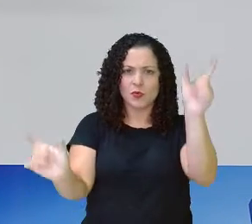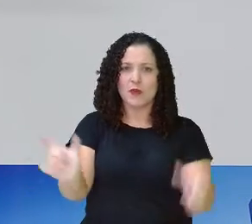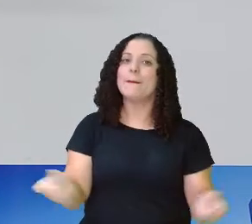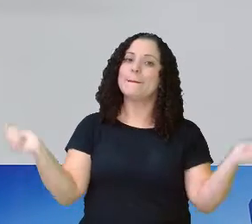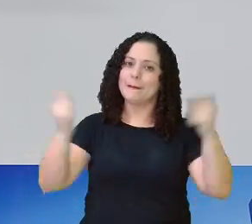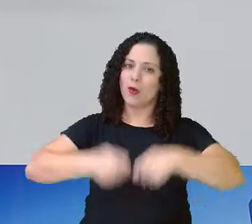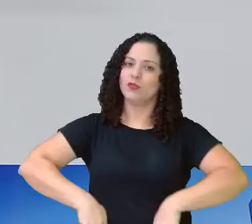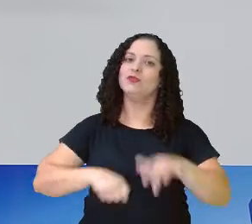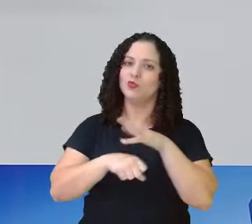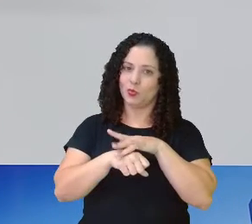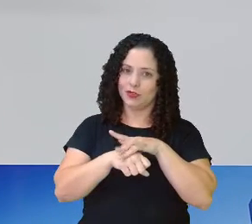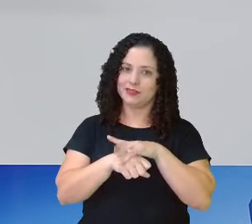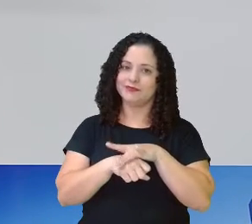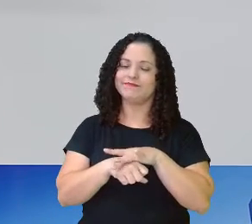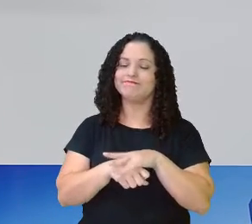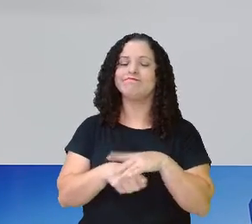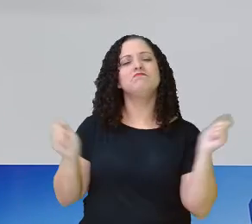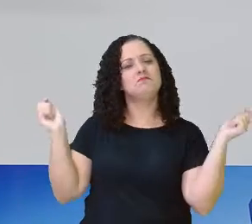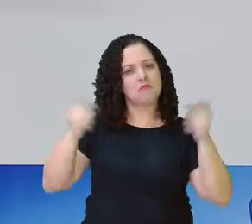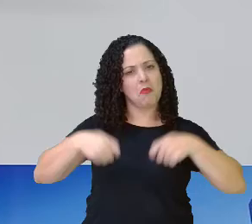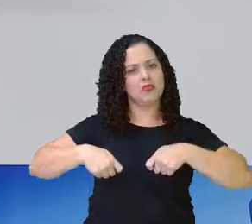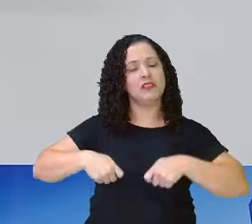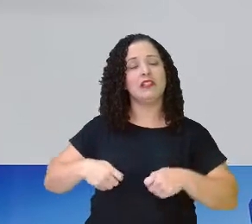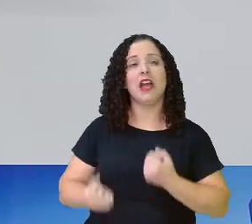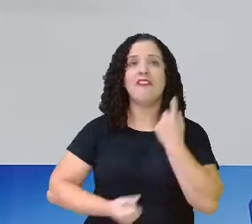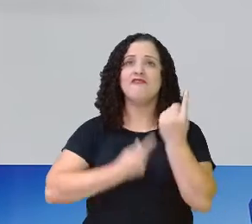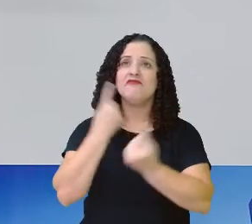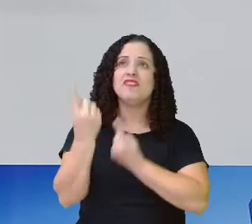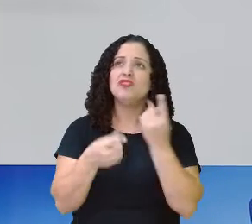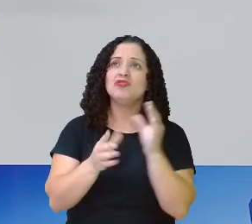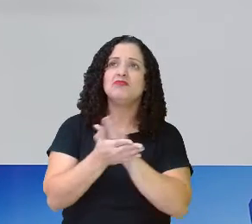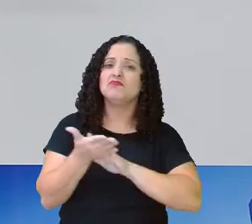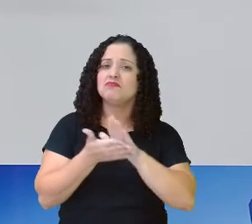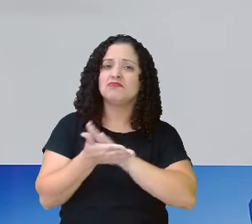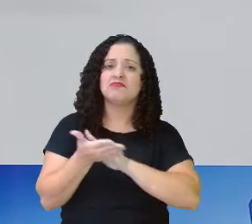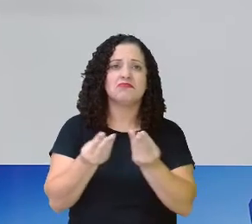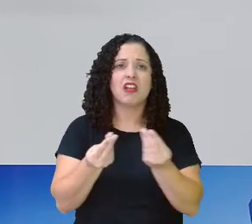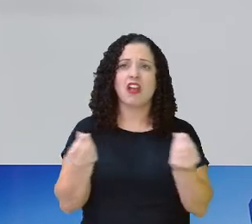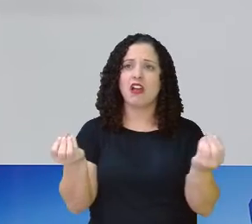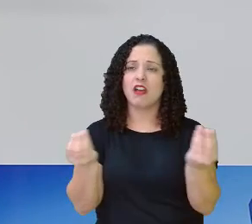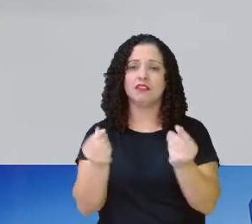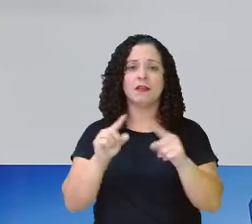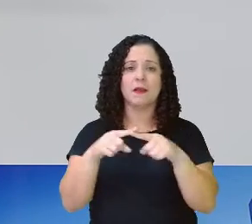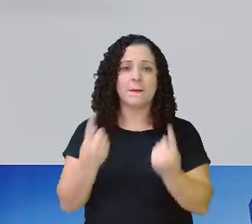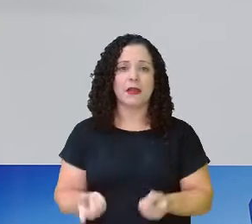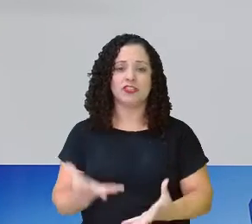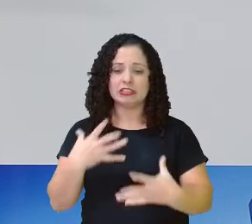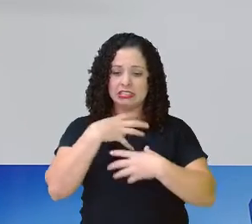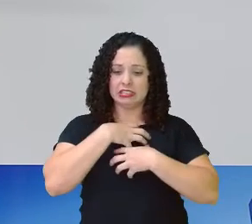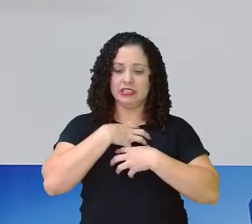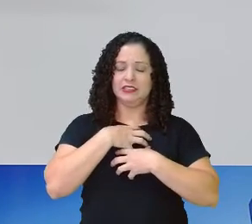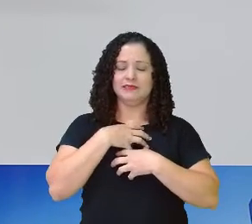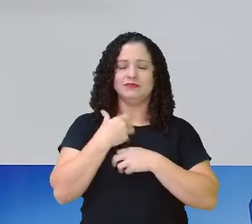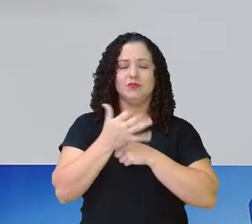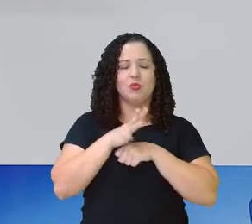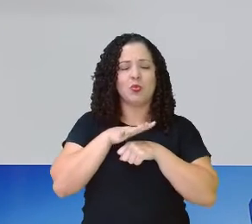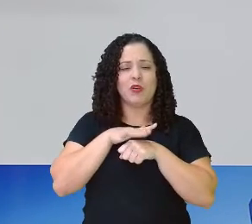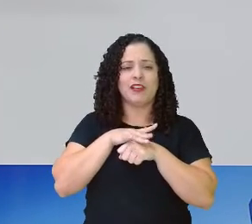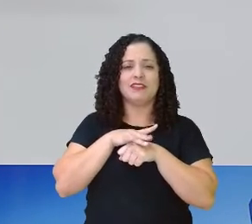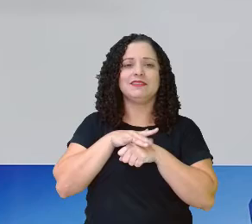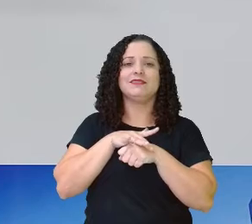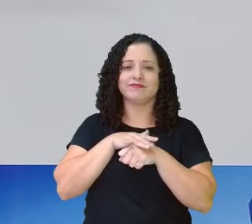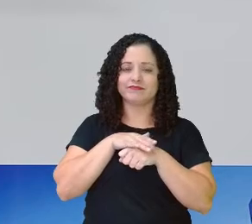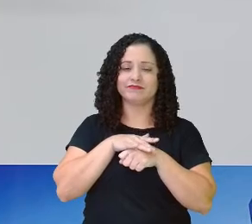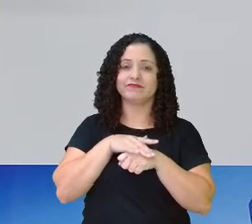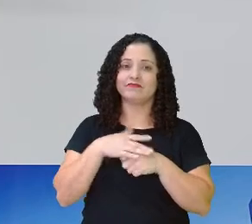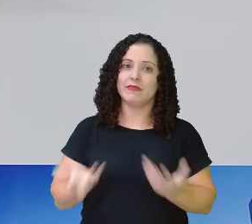de adoecer, tá, gente? E às vezes não tem nem motivo mais visível, mas a pessoa adoece porque adoece. Então, da mesma forma que